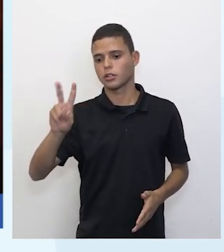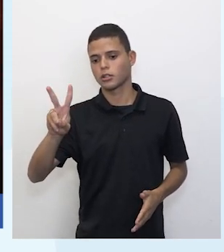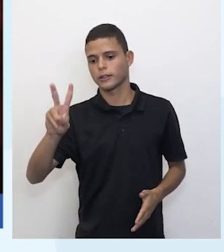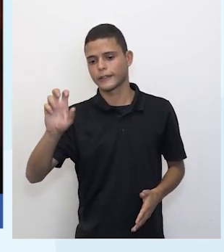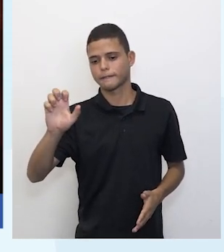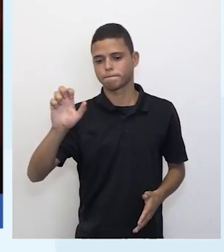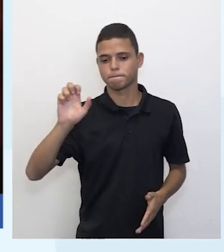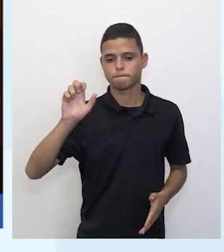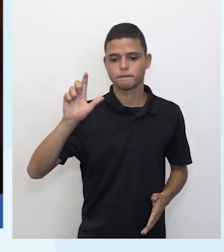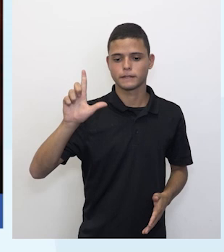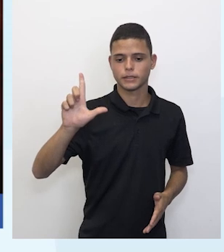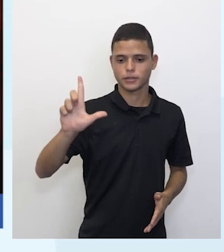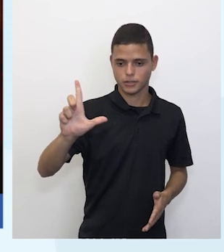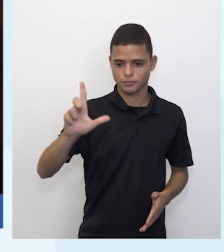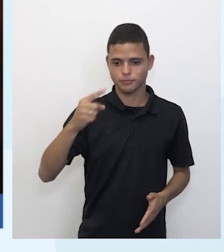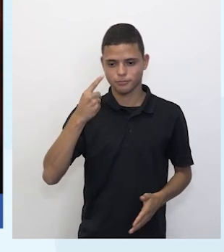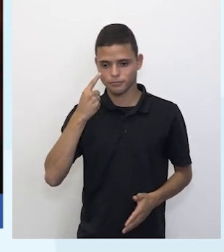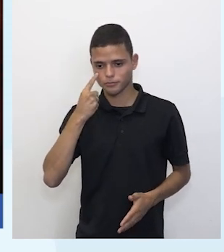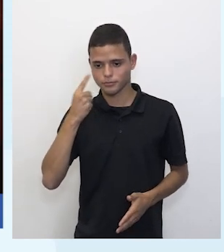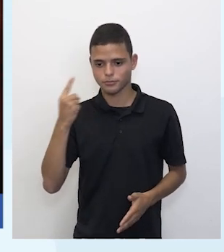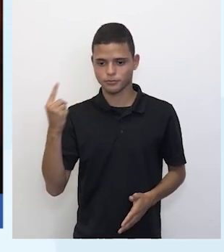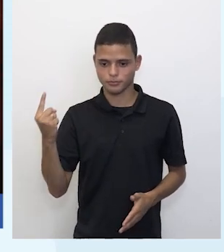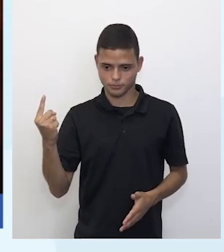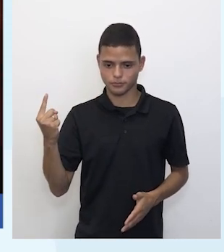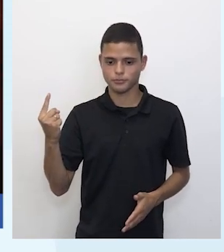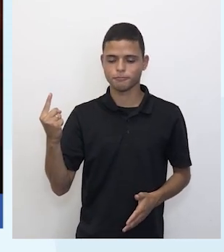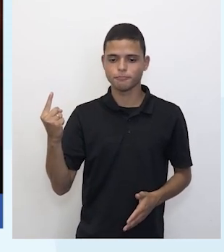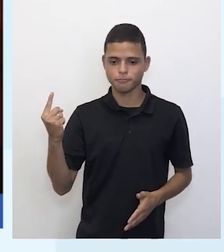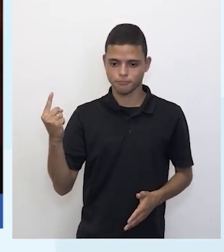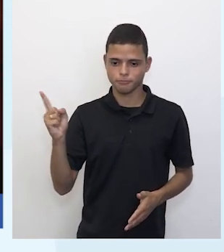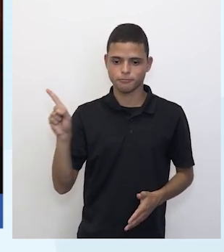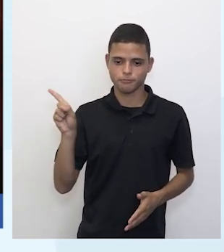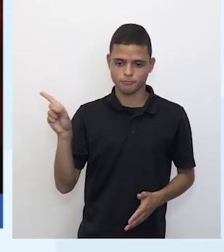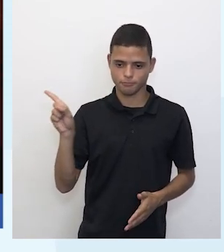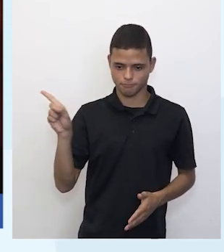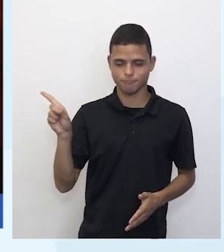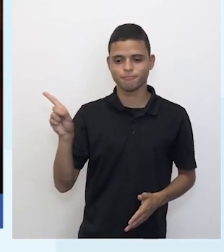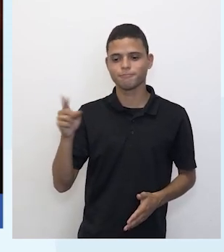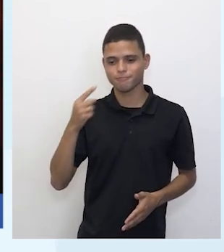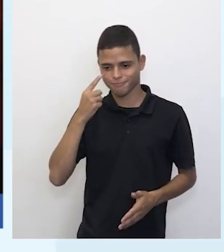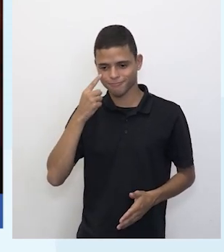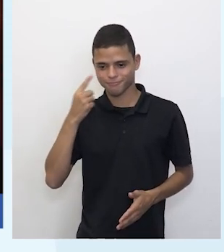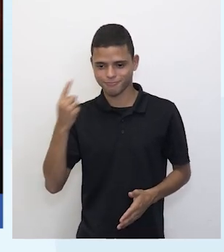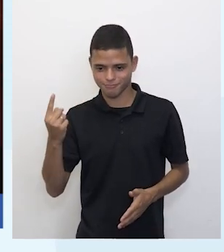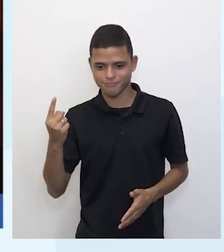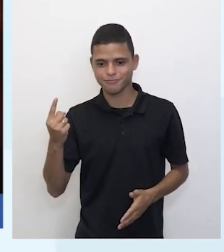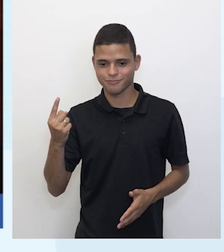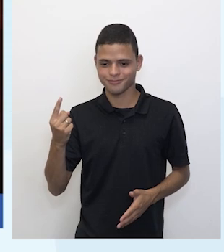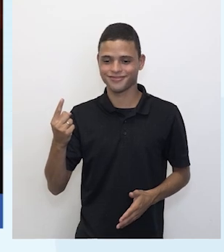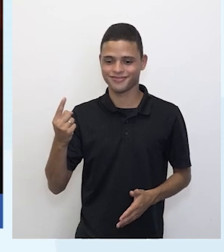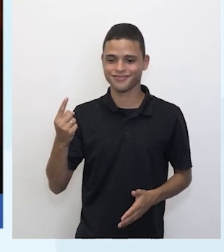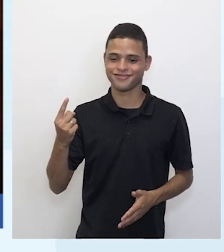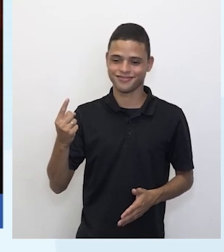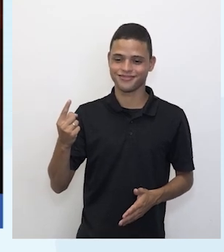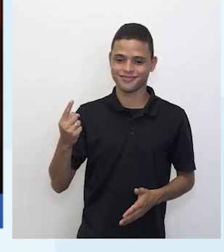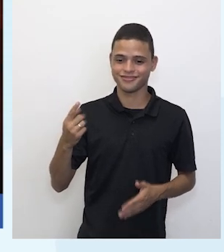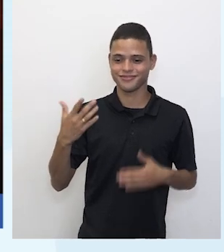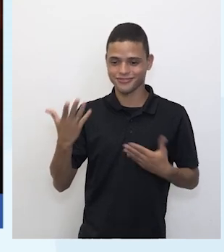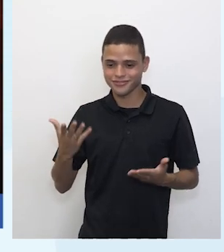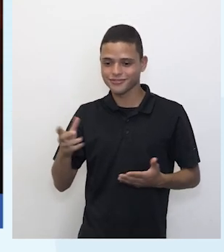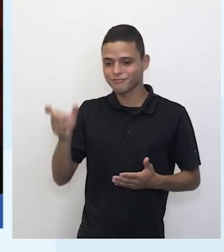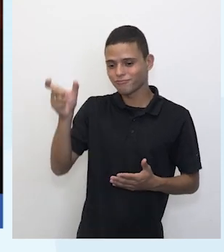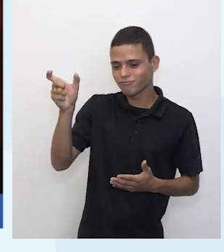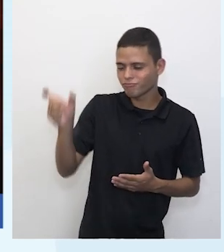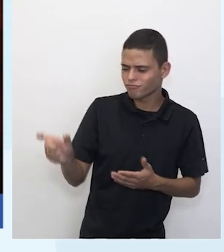todos nós. Se não é um grande conhecido, ele é pelo menos aquele conhecido que a gente de vez em quando vê passar na rua, sabe? Aquele desconhecido que é